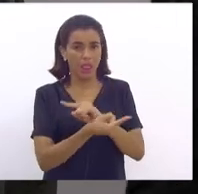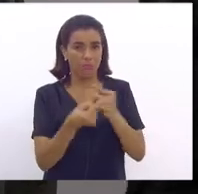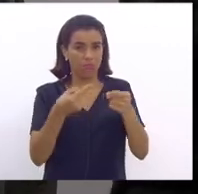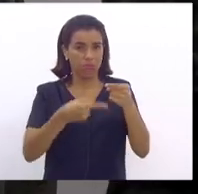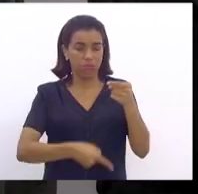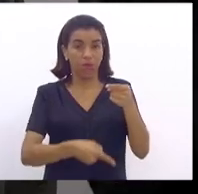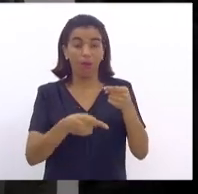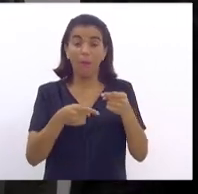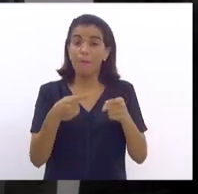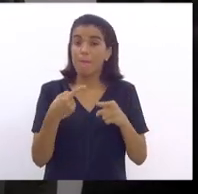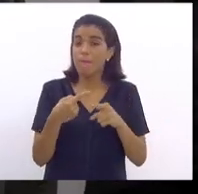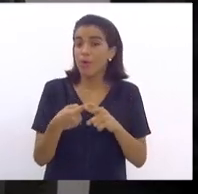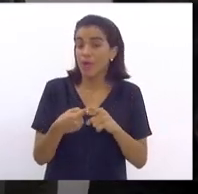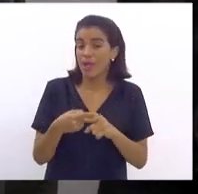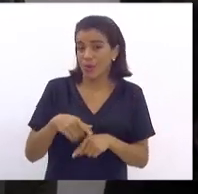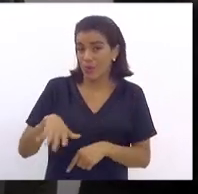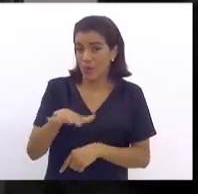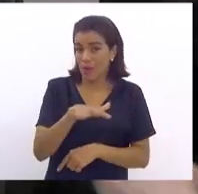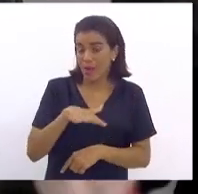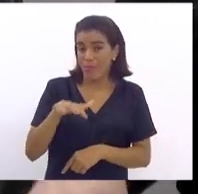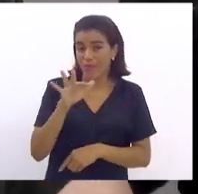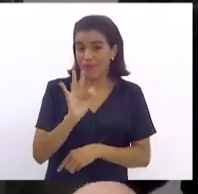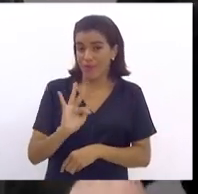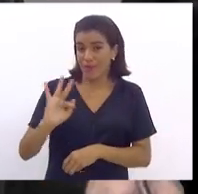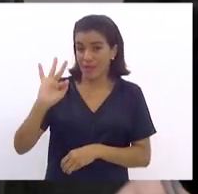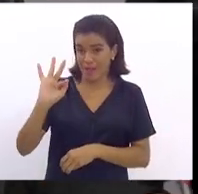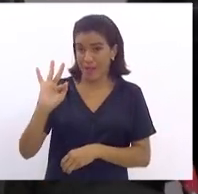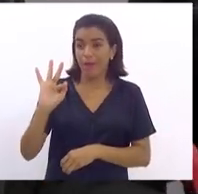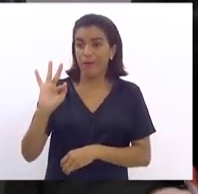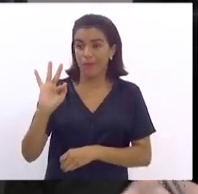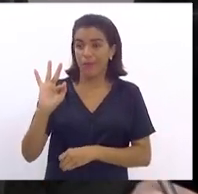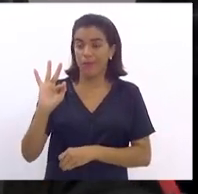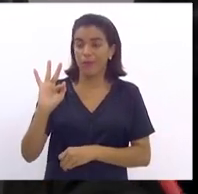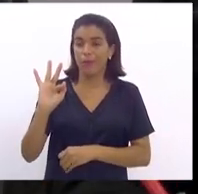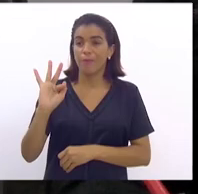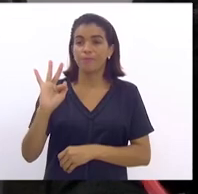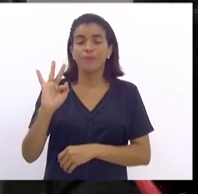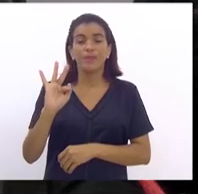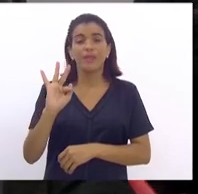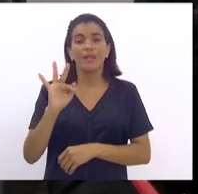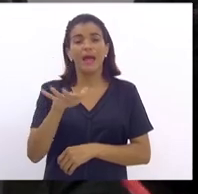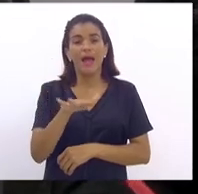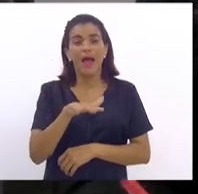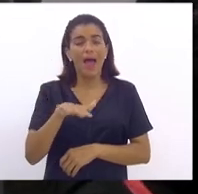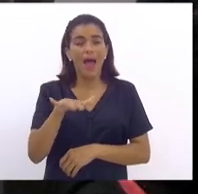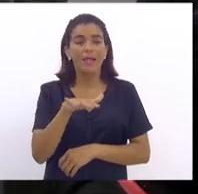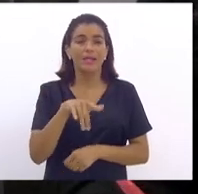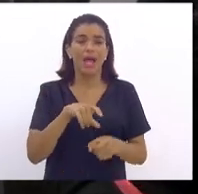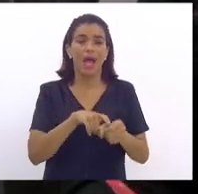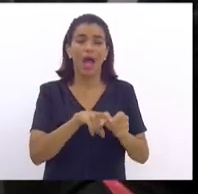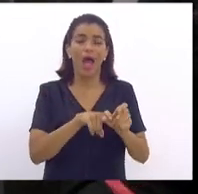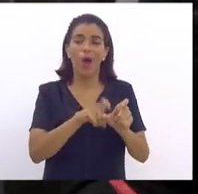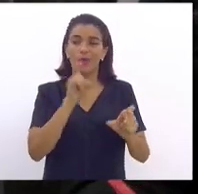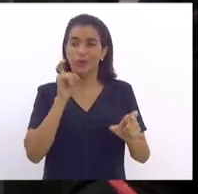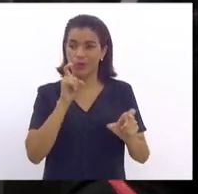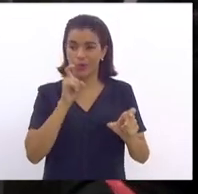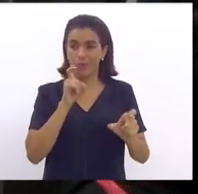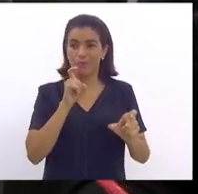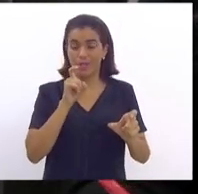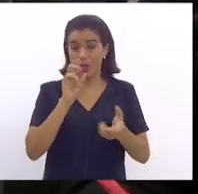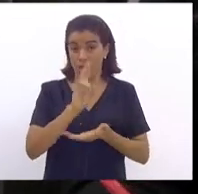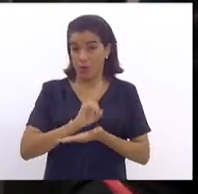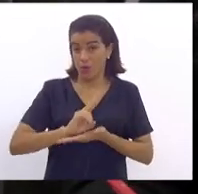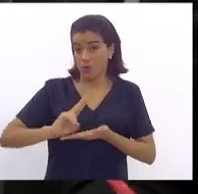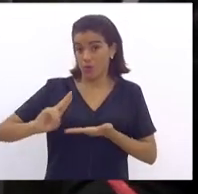nítido que, no âmbito federal, para as universidades federais, na questão da autonomia universitária, pelo menos no